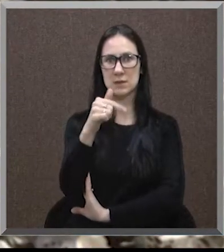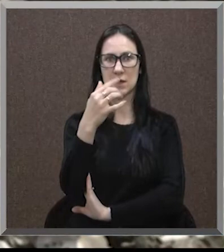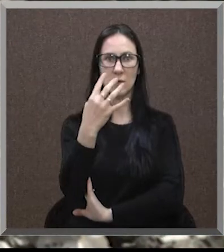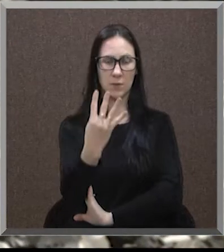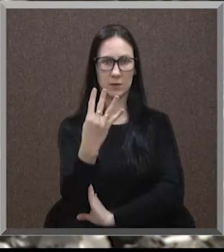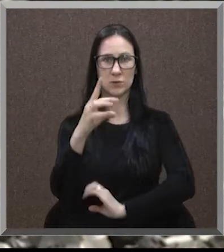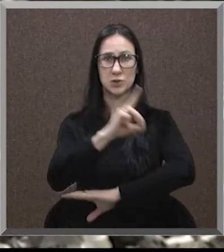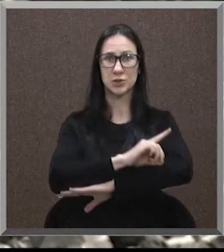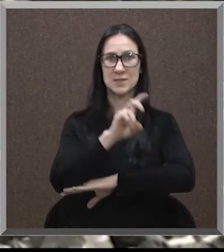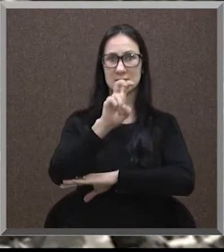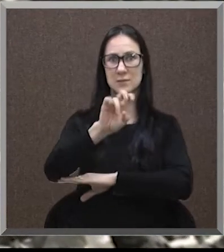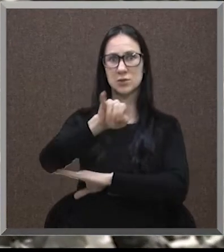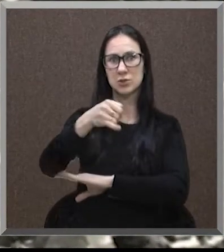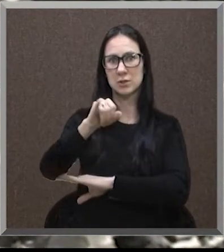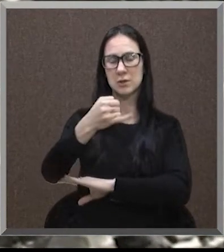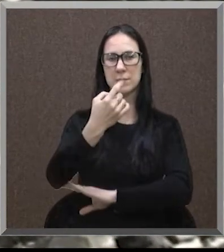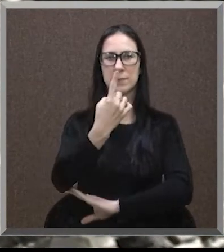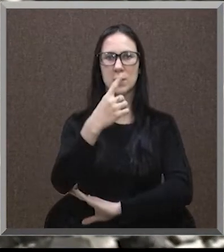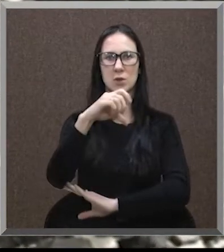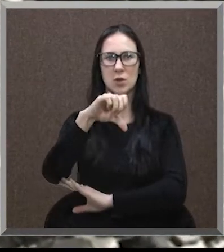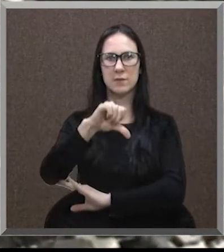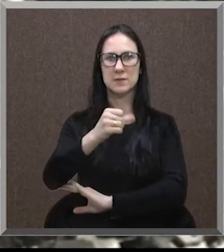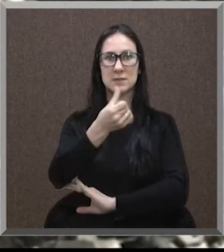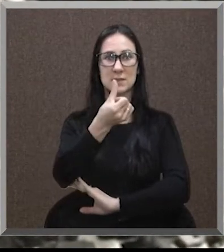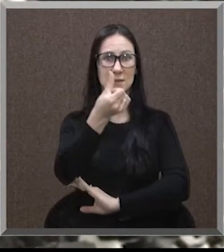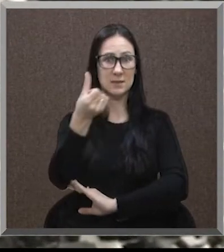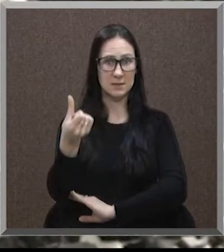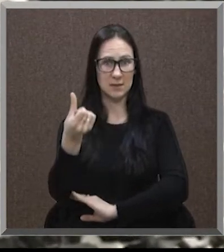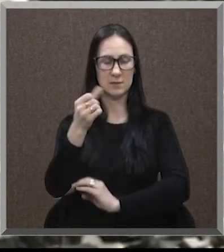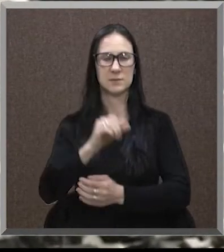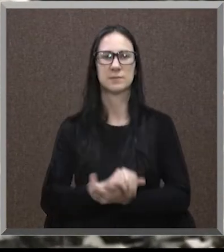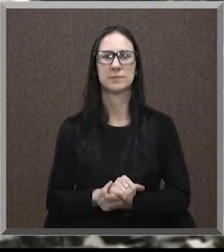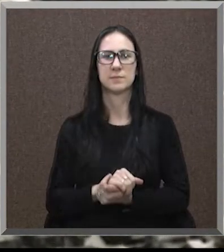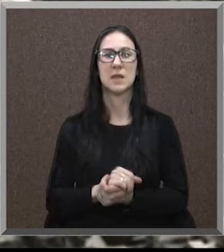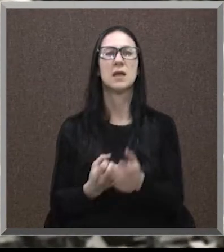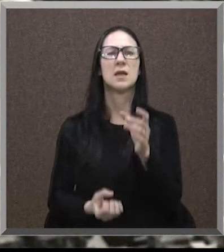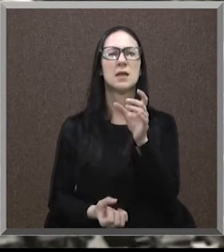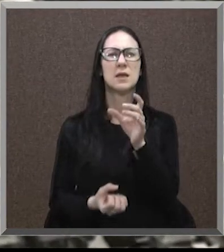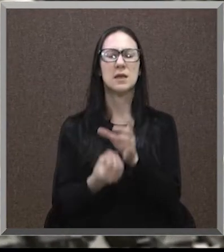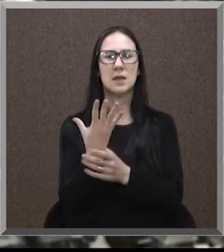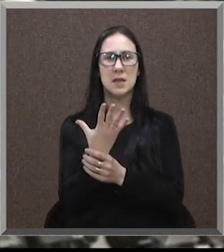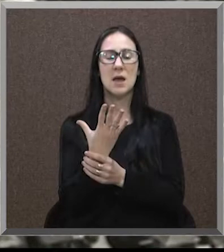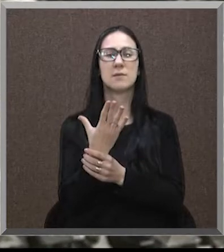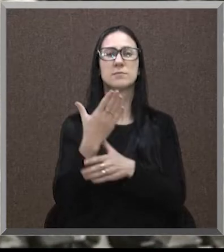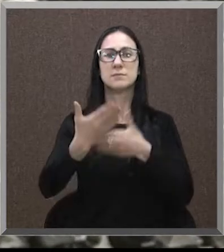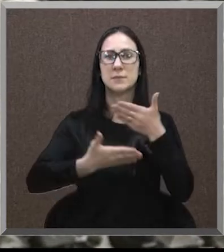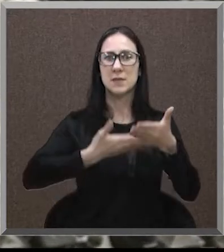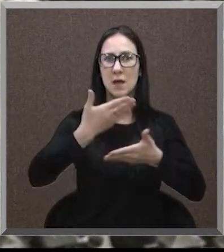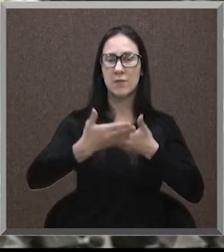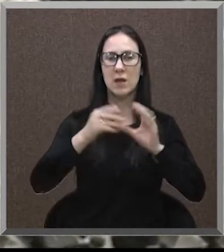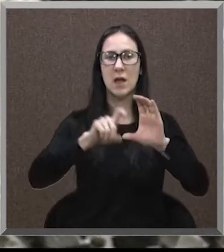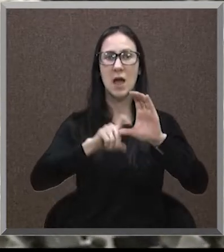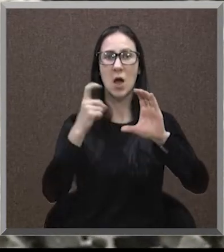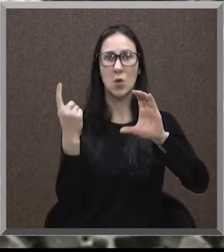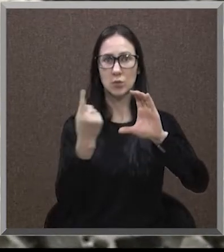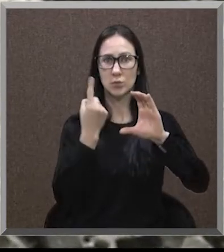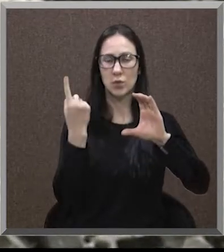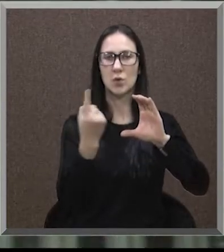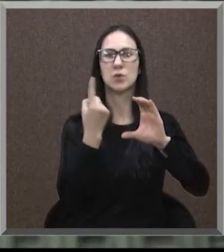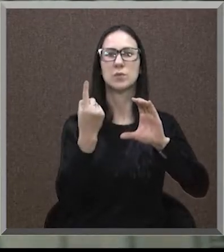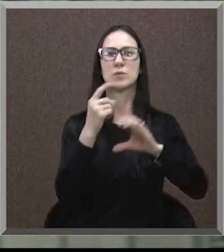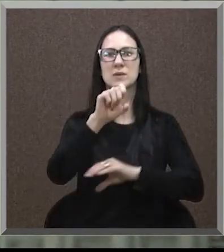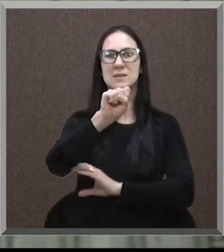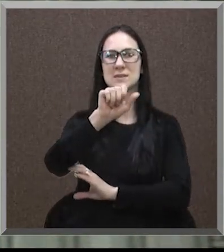1474, de 5 de janeiro de 1966, que criava o Serviço Autônomo Municipal de Água e Esgoto, o